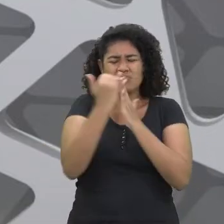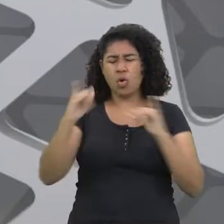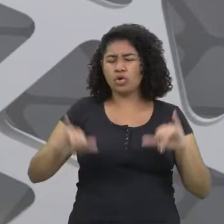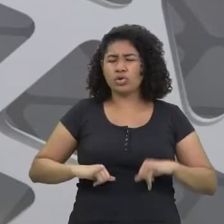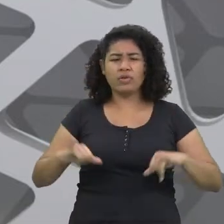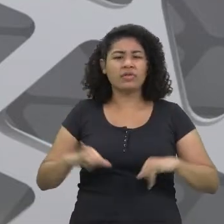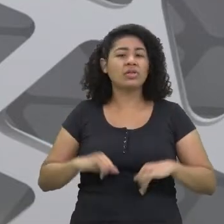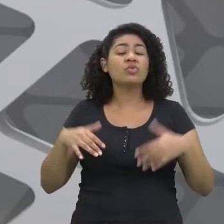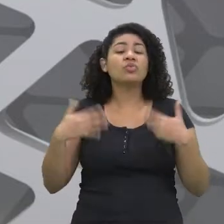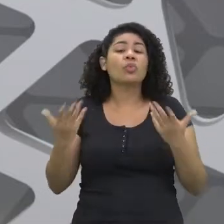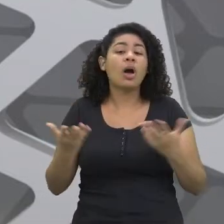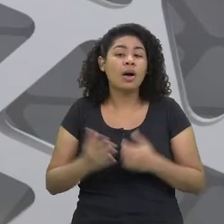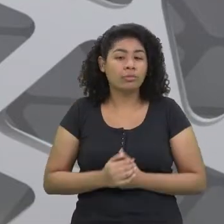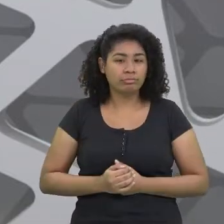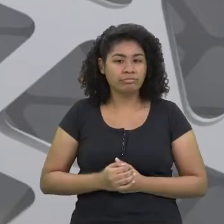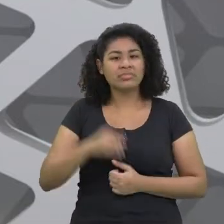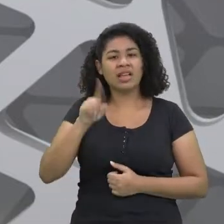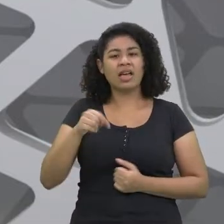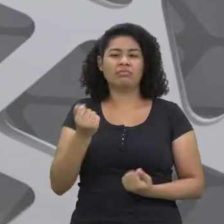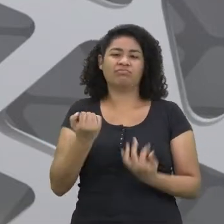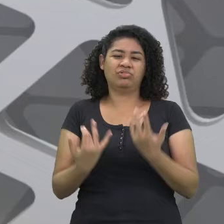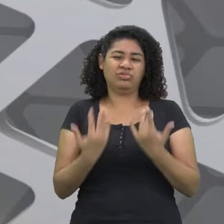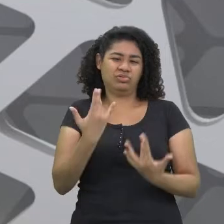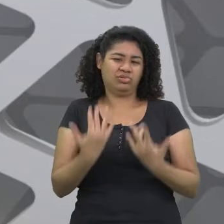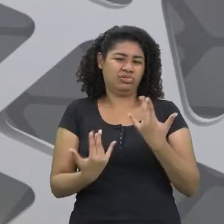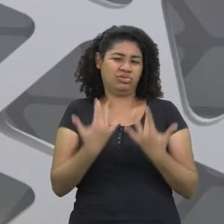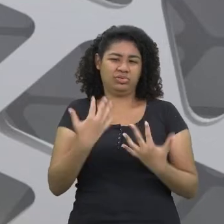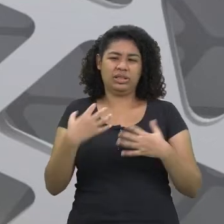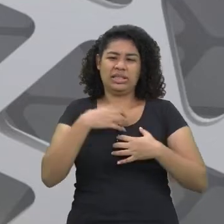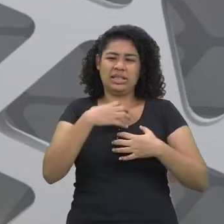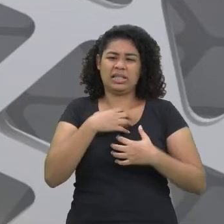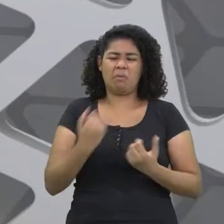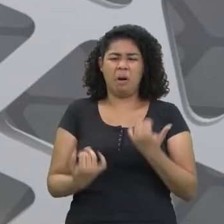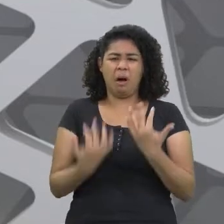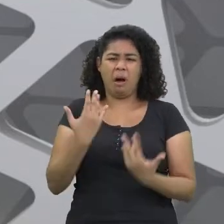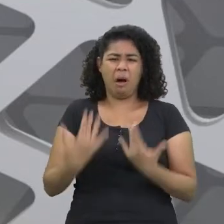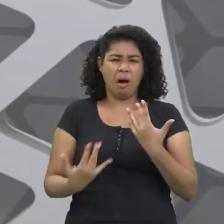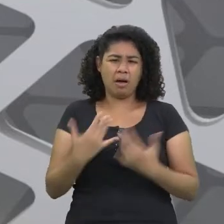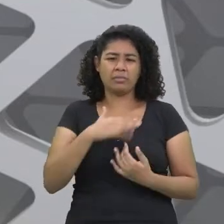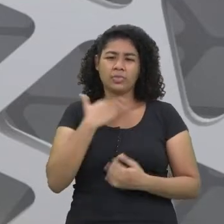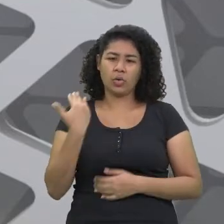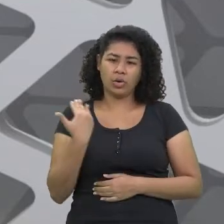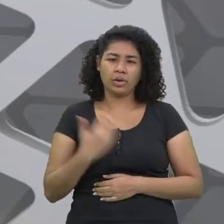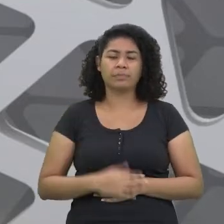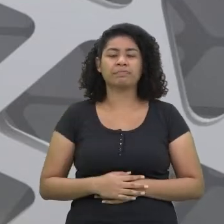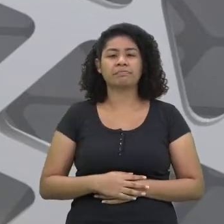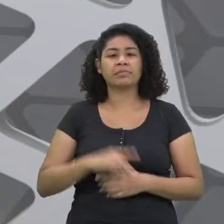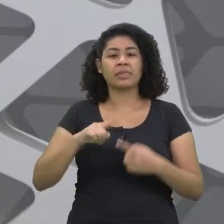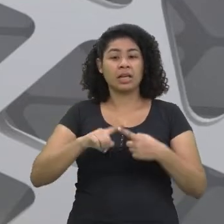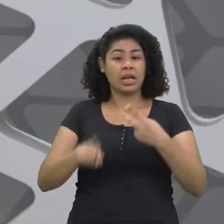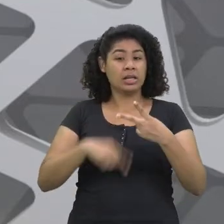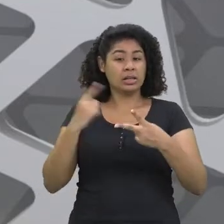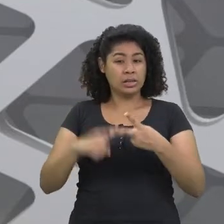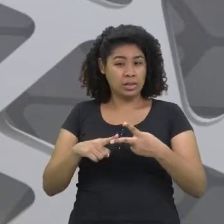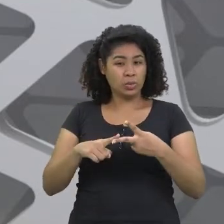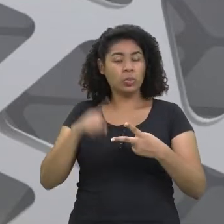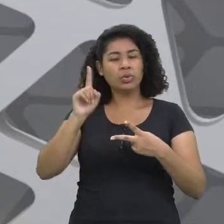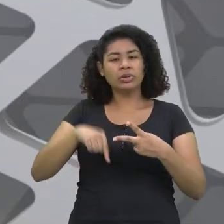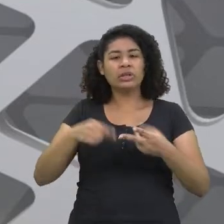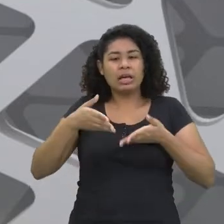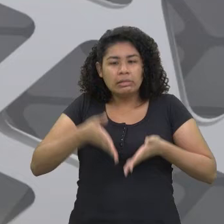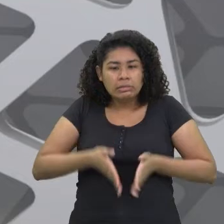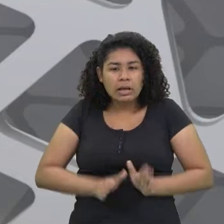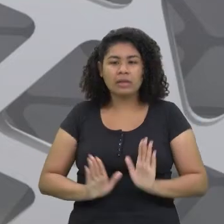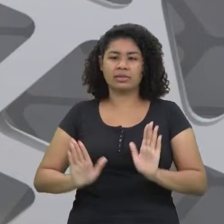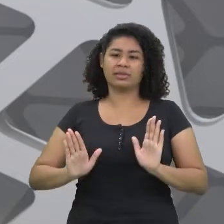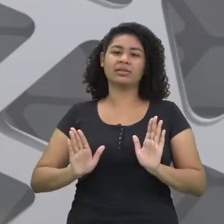mundo? Ser queimado vivo. A segunda foi ter um filho de parto normal. Mas por algum motivo as